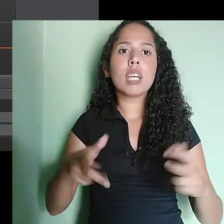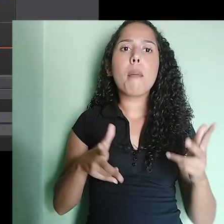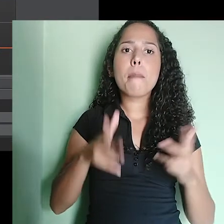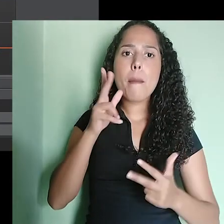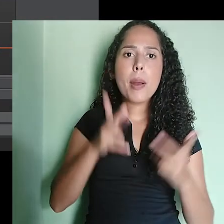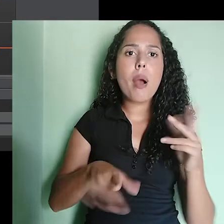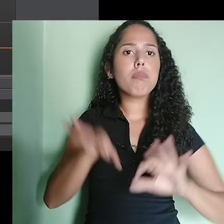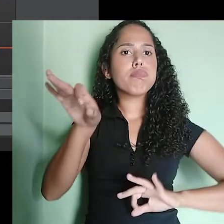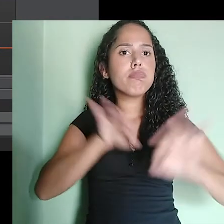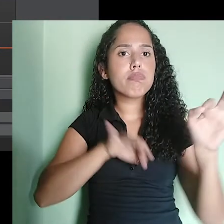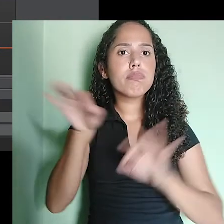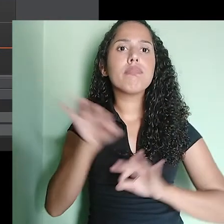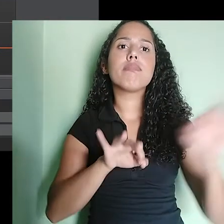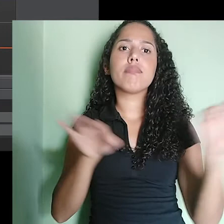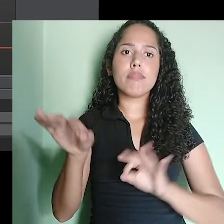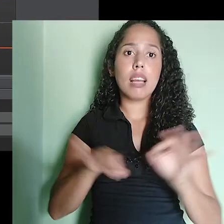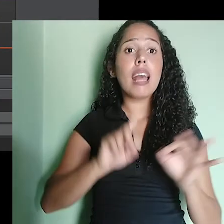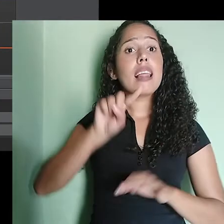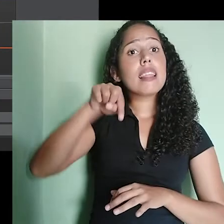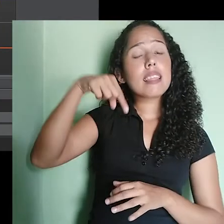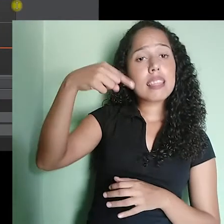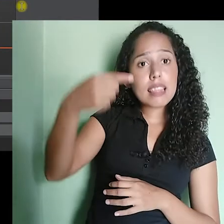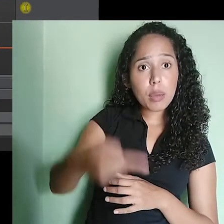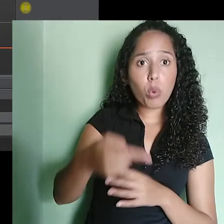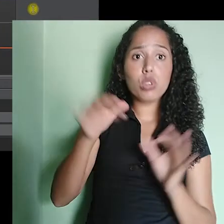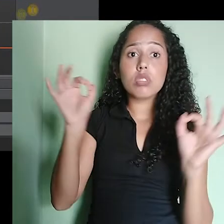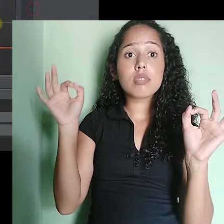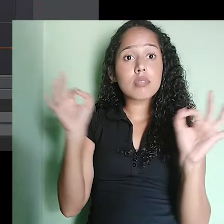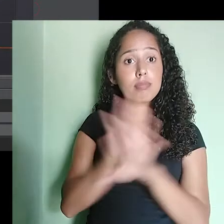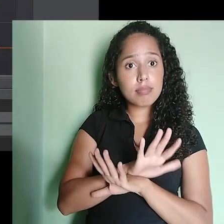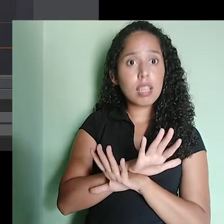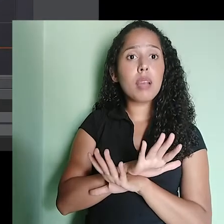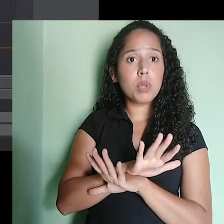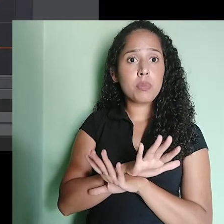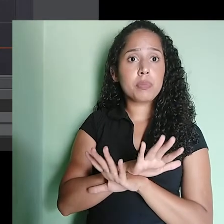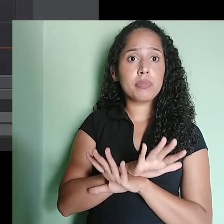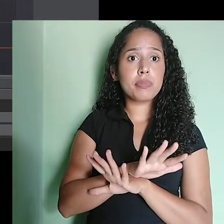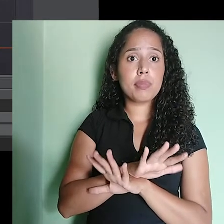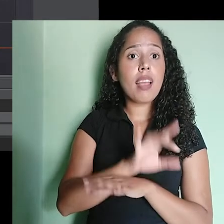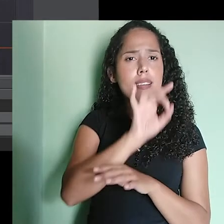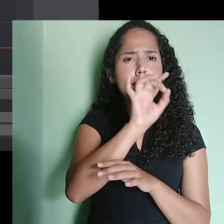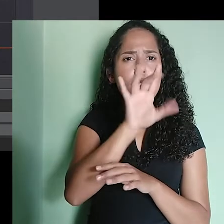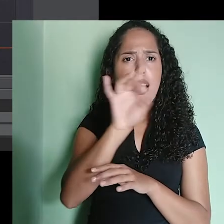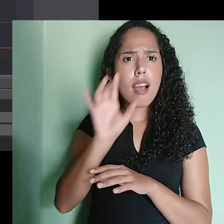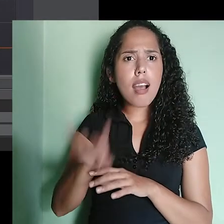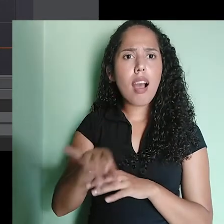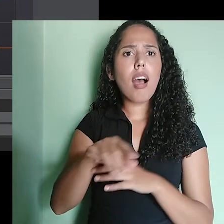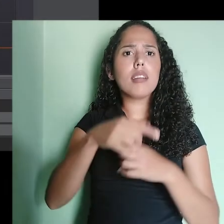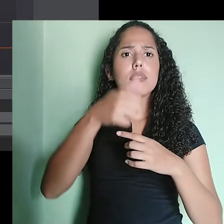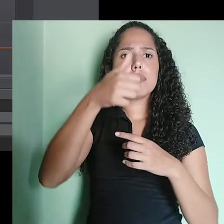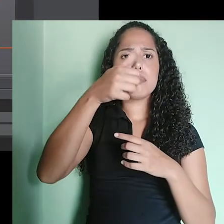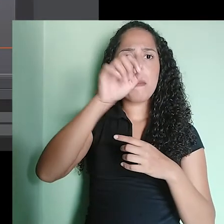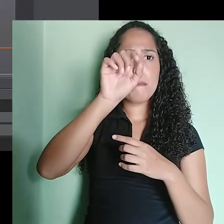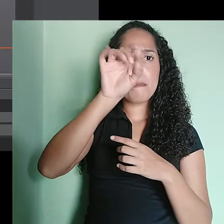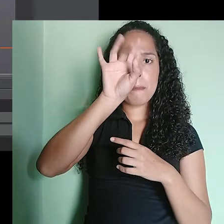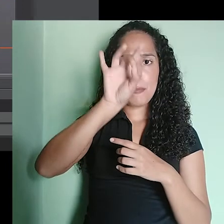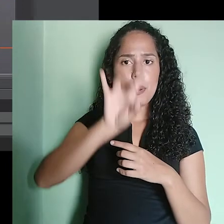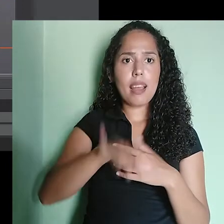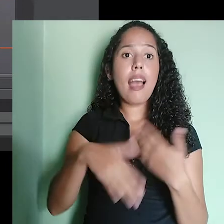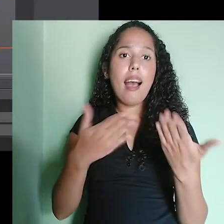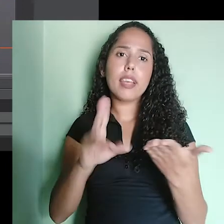recortes, todos os ajustes. Depois que eu iria fazer? Eu ia selecionar o quê? Todas as faixas, nesse caso só essa